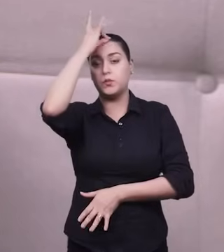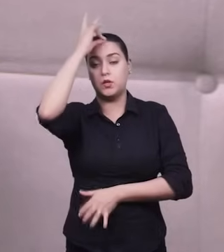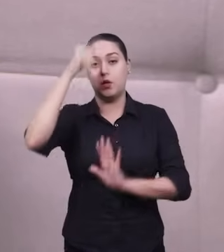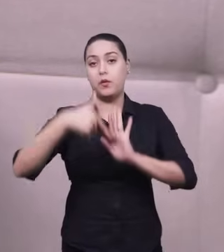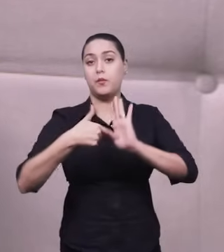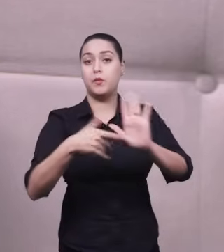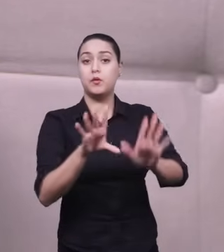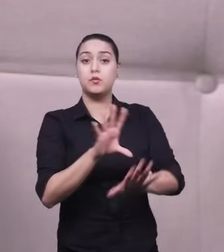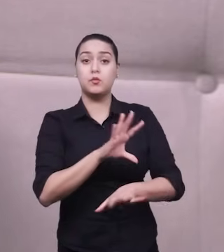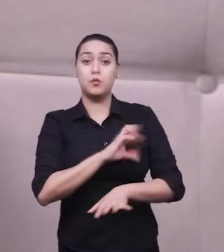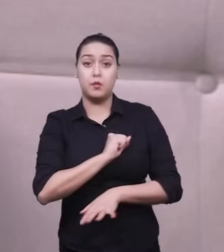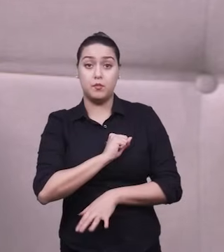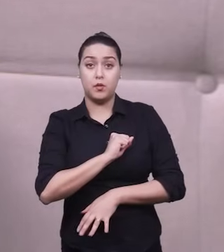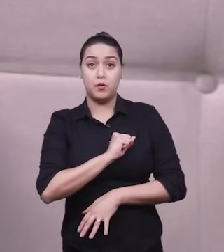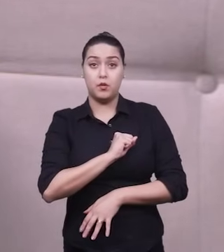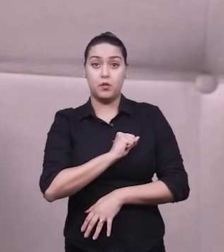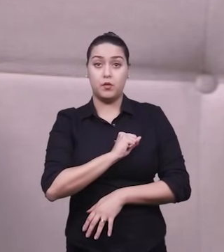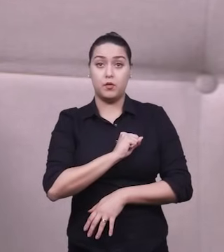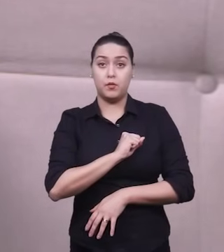este amor,